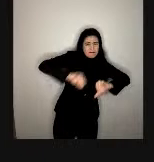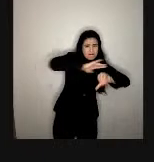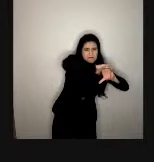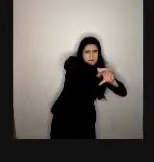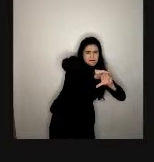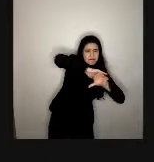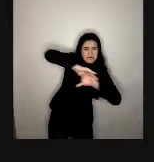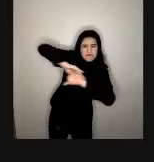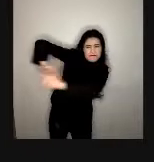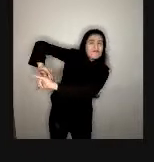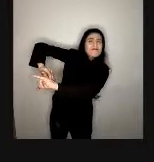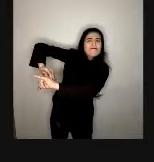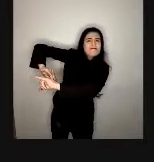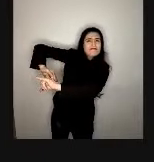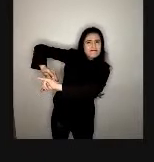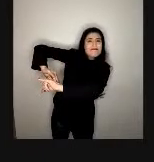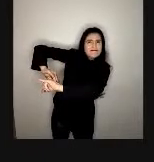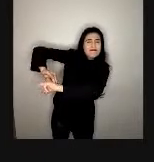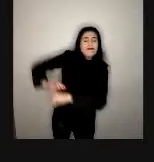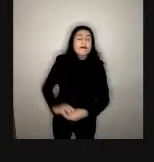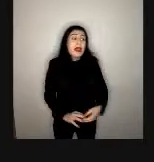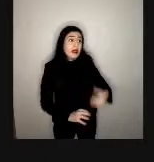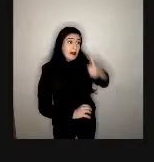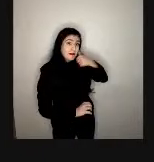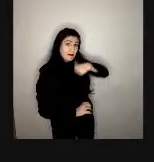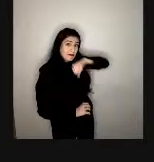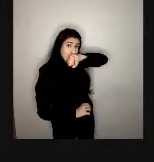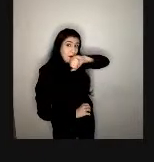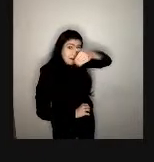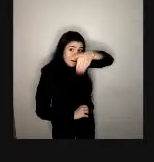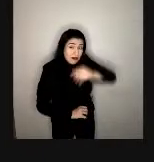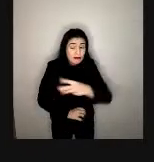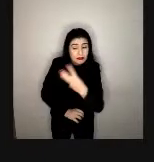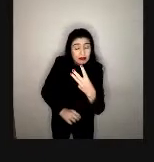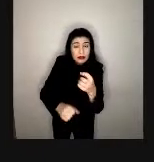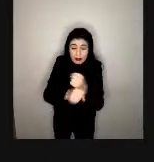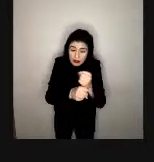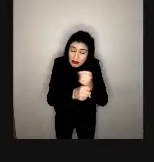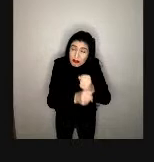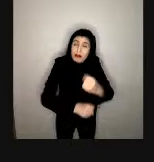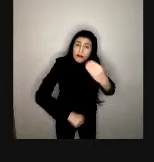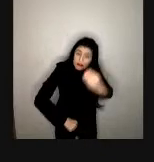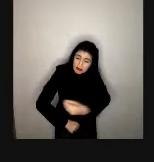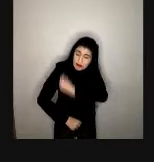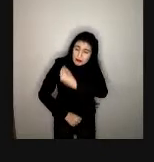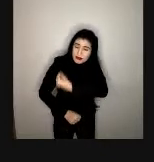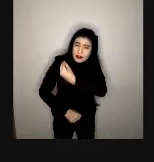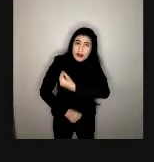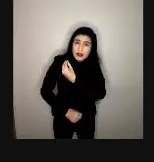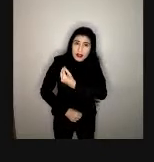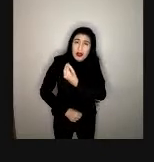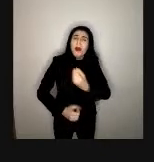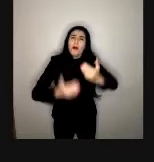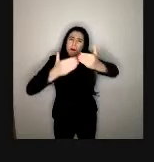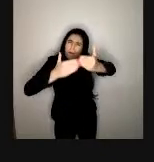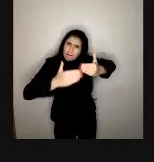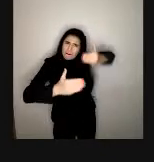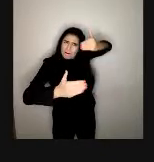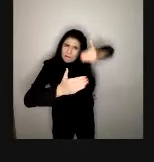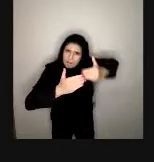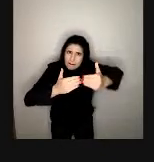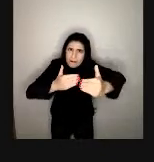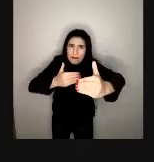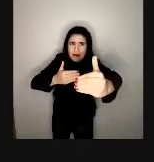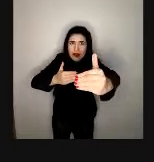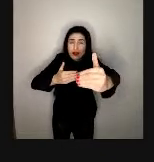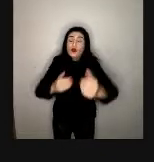mãe esticou a vida dela por mais 3 anos. E nesse momento, nesse período, a gente levava ela